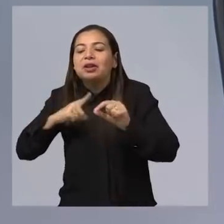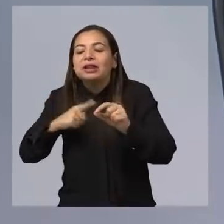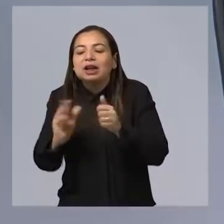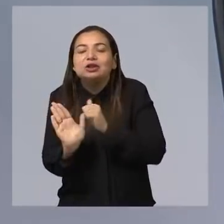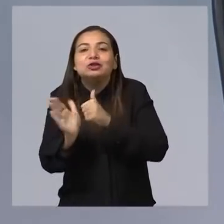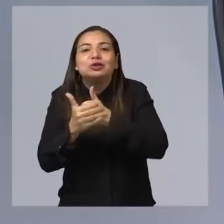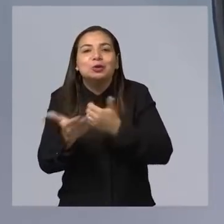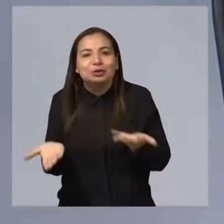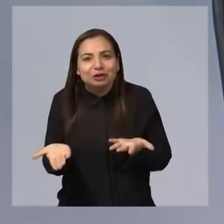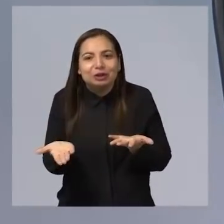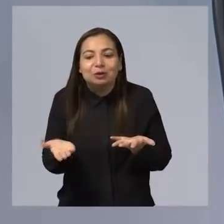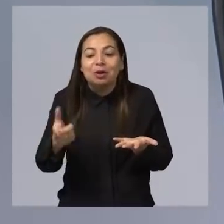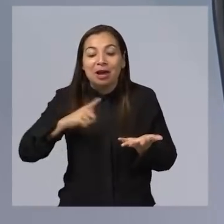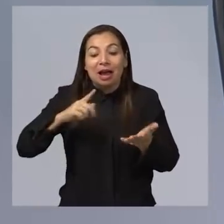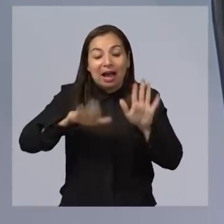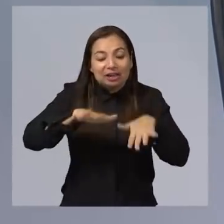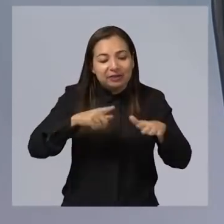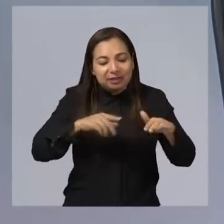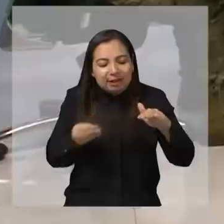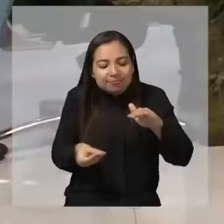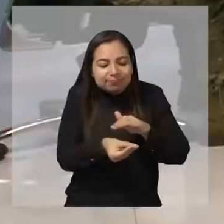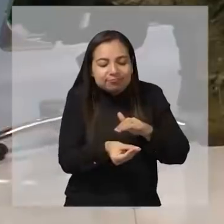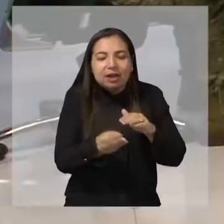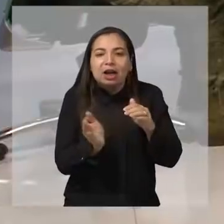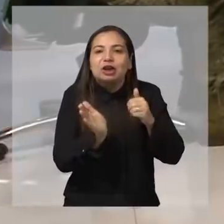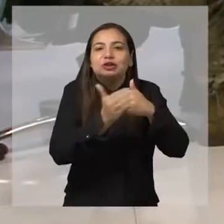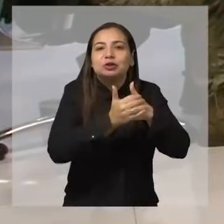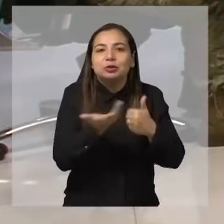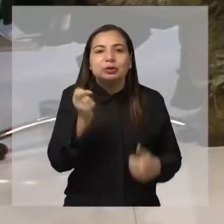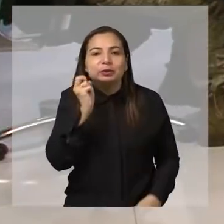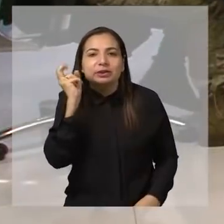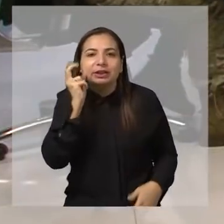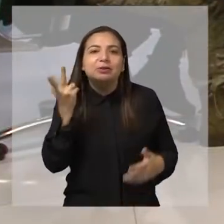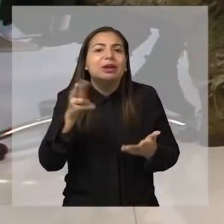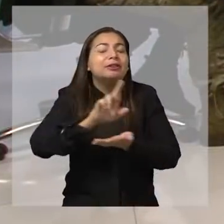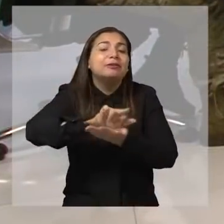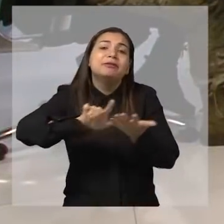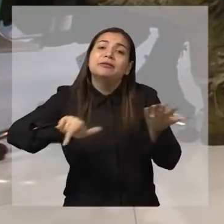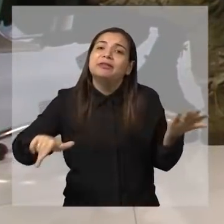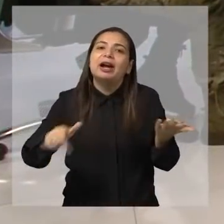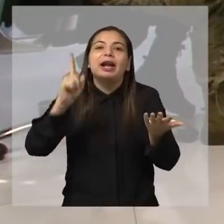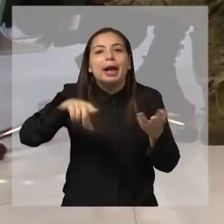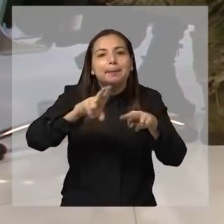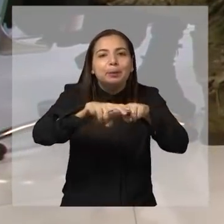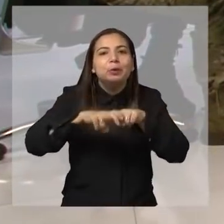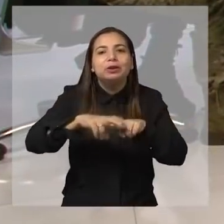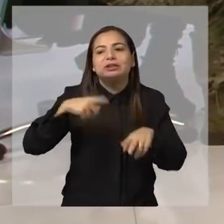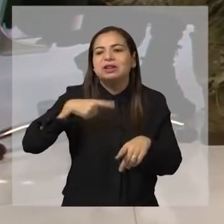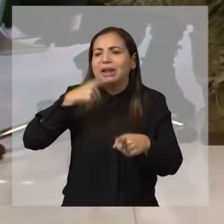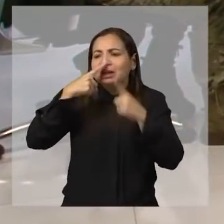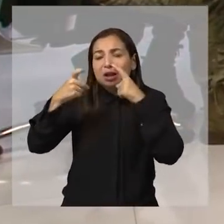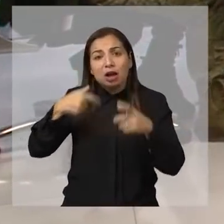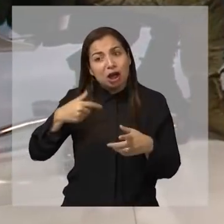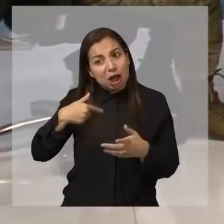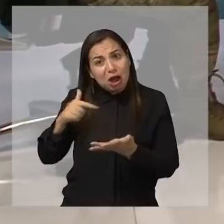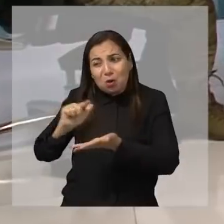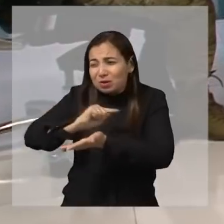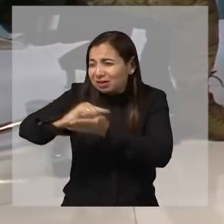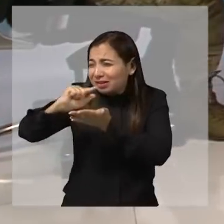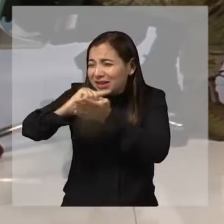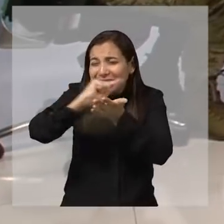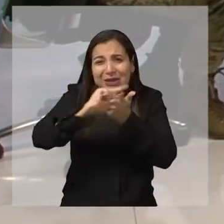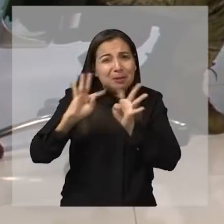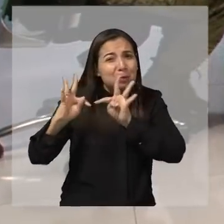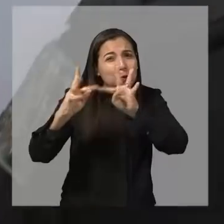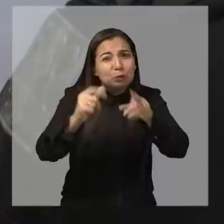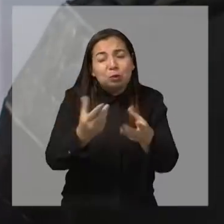para achar o celular. Então, tudo isso. E isso a gente está mudando. Essa coisa das bloqueadores de celular. O senhor andou desmistificando,